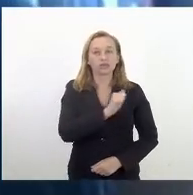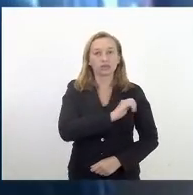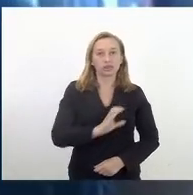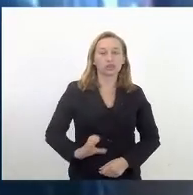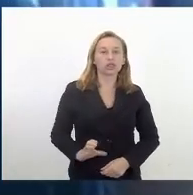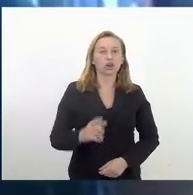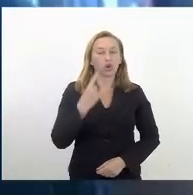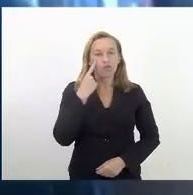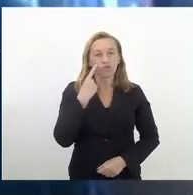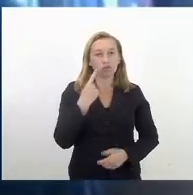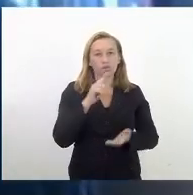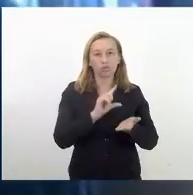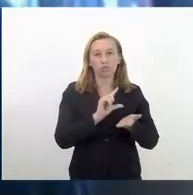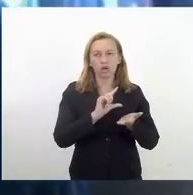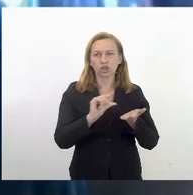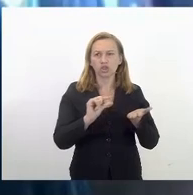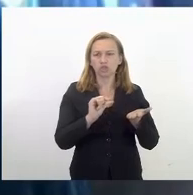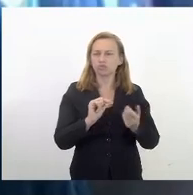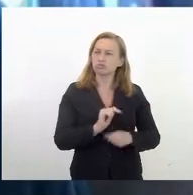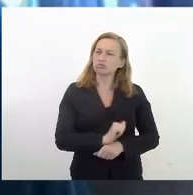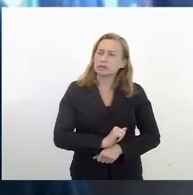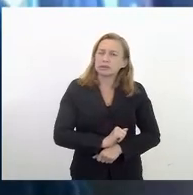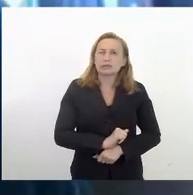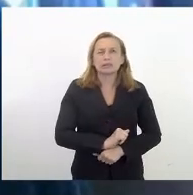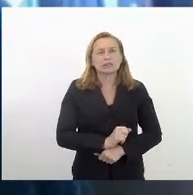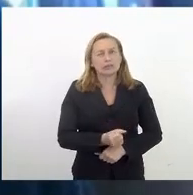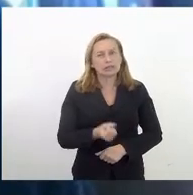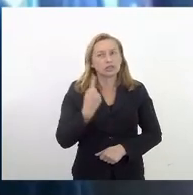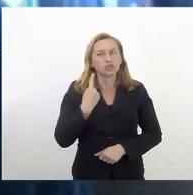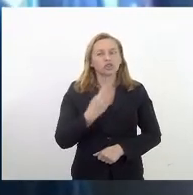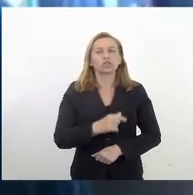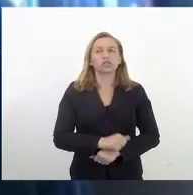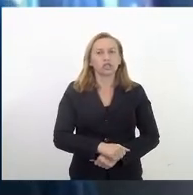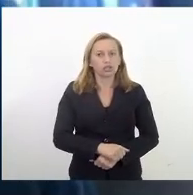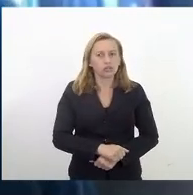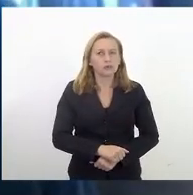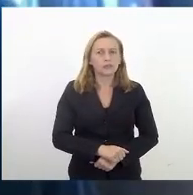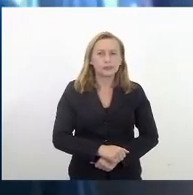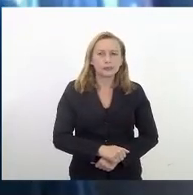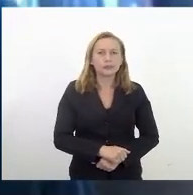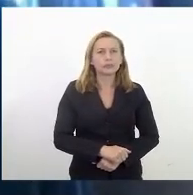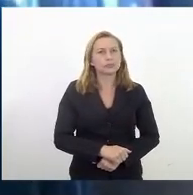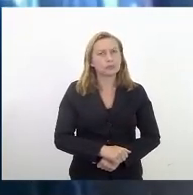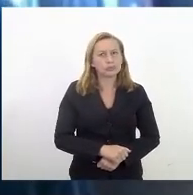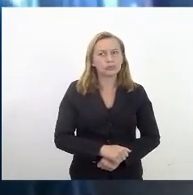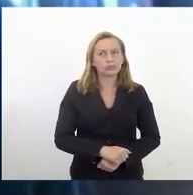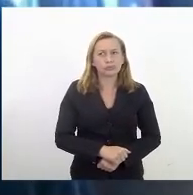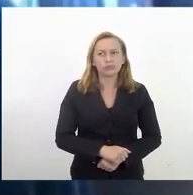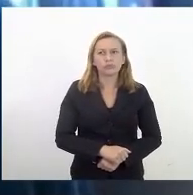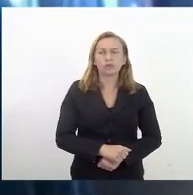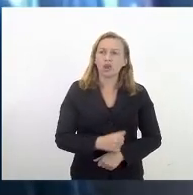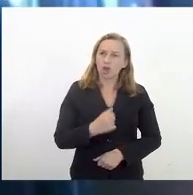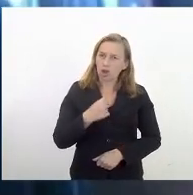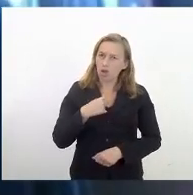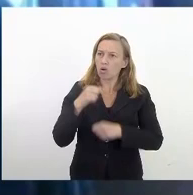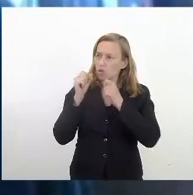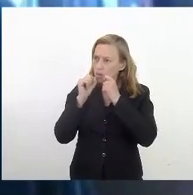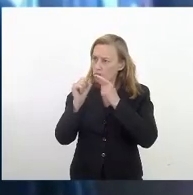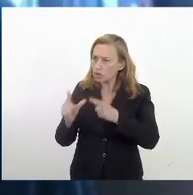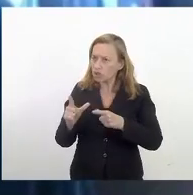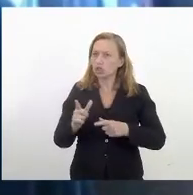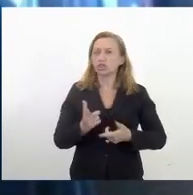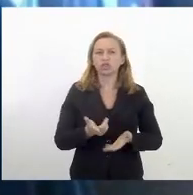artigo também fiquei indignado até comentei com eu sou um crítico de